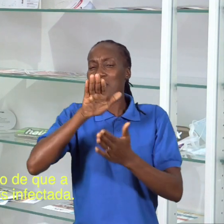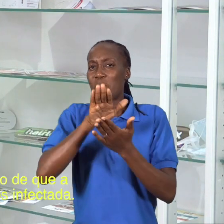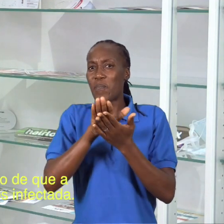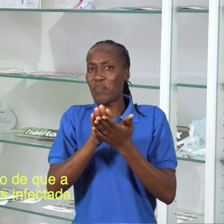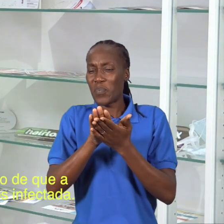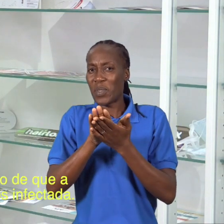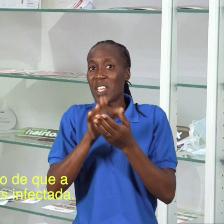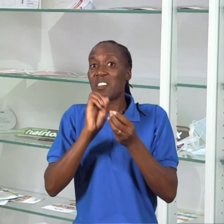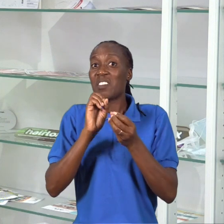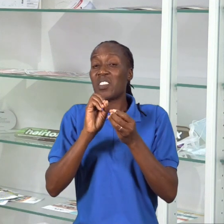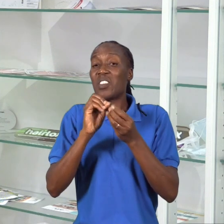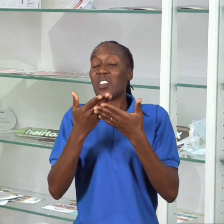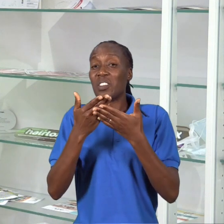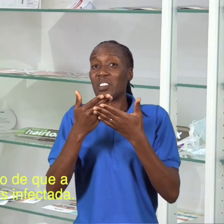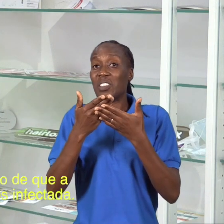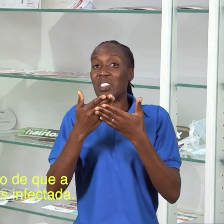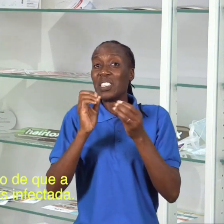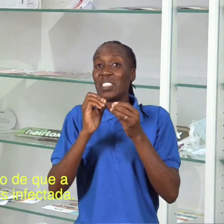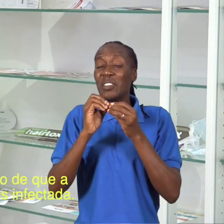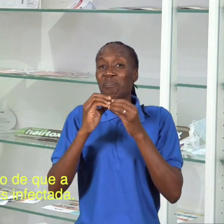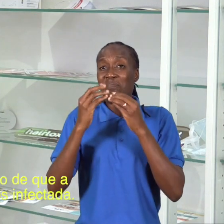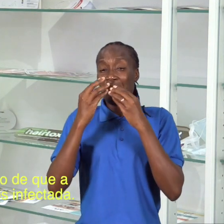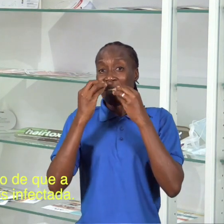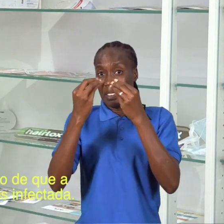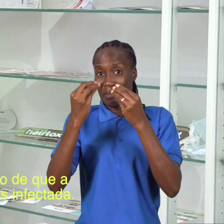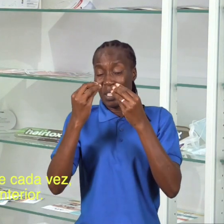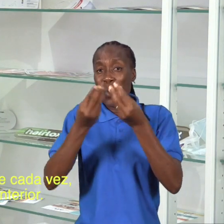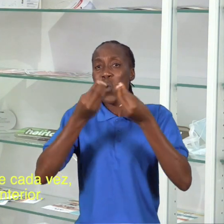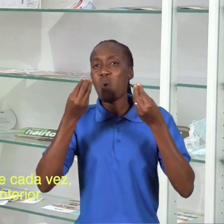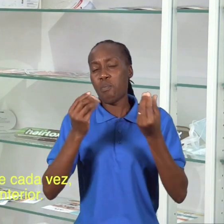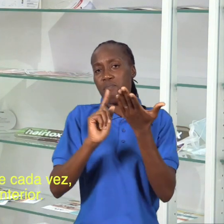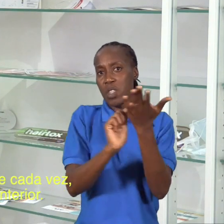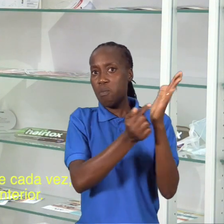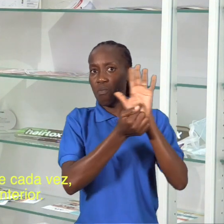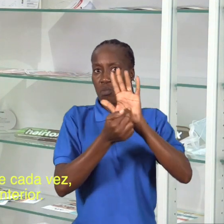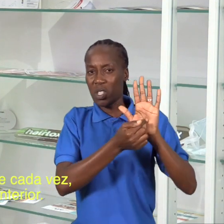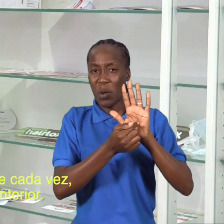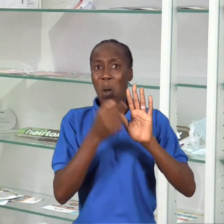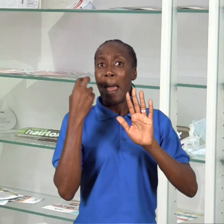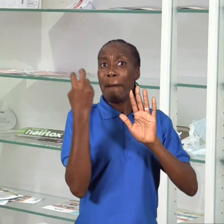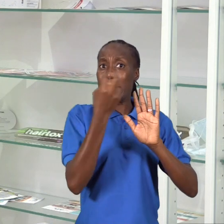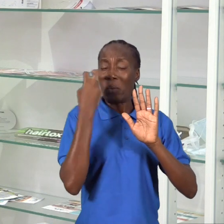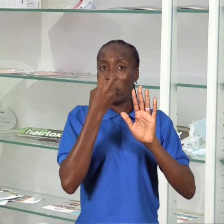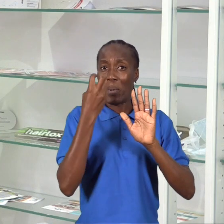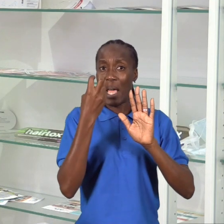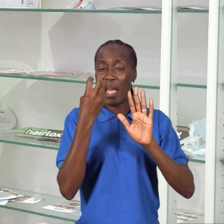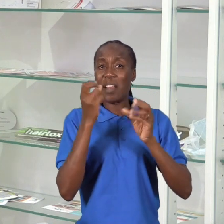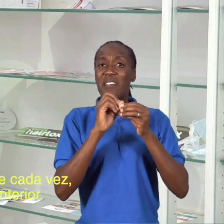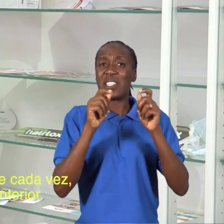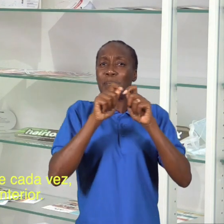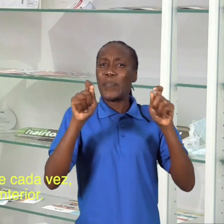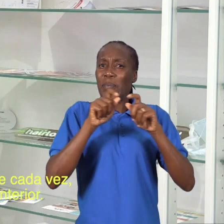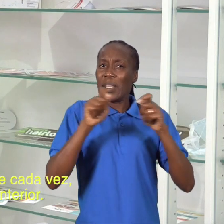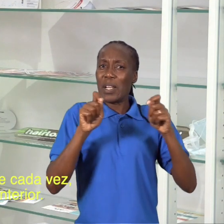pressuposto que a parte posterior é a menos infetada. Então, vou procurar a fita, uma de cada vez,